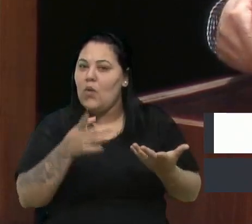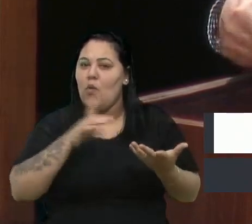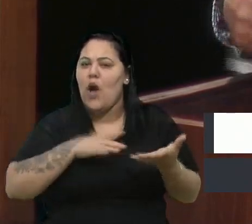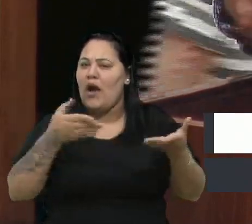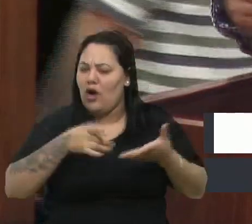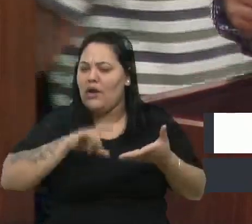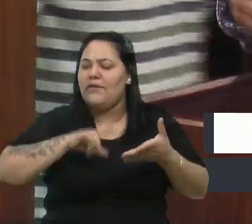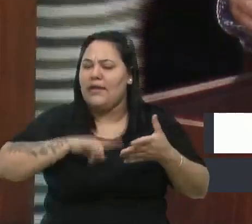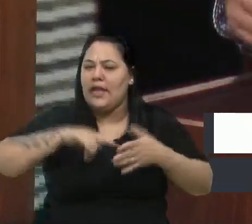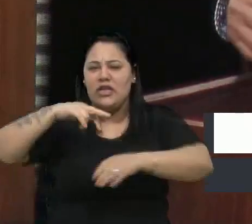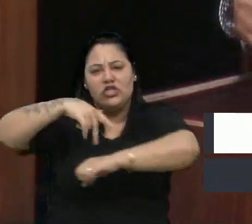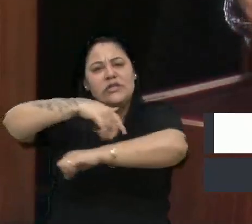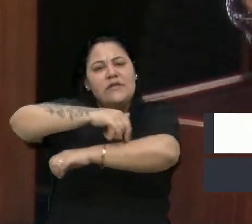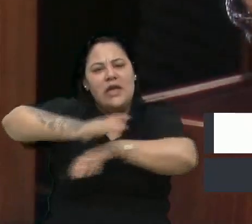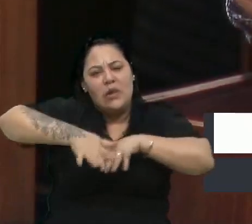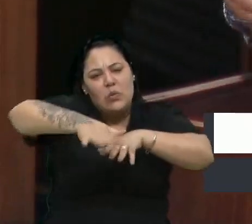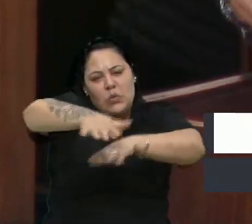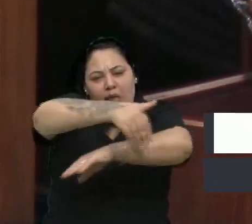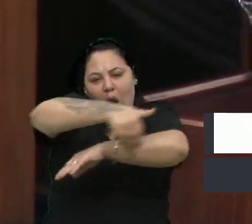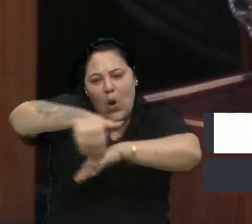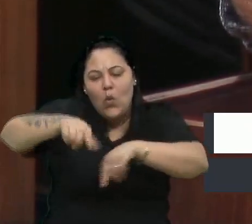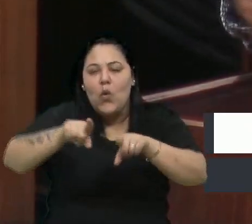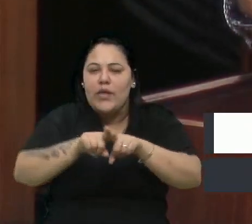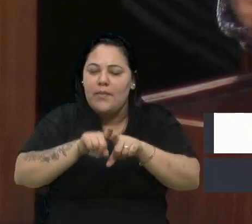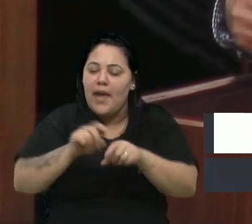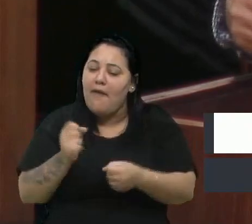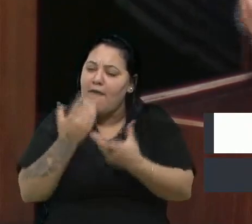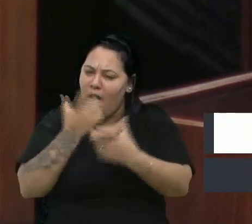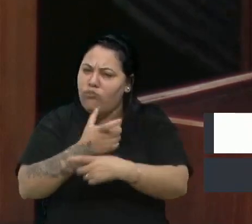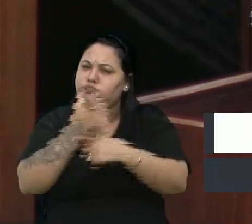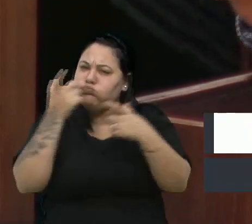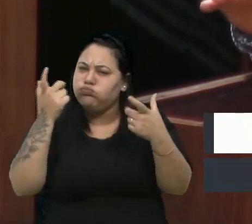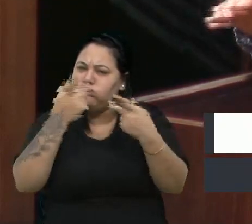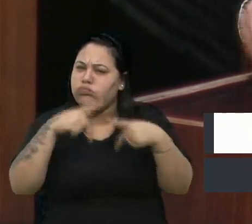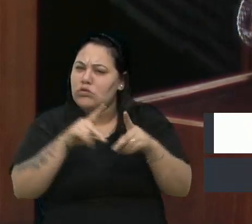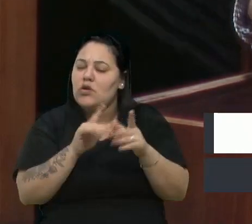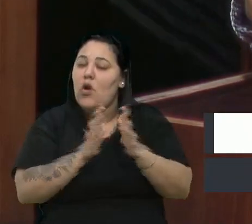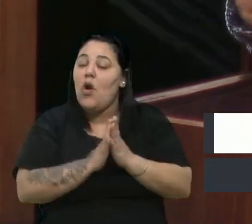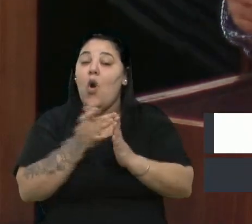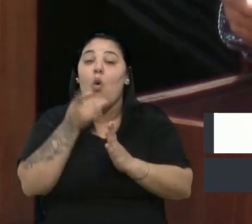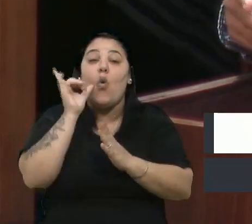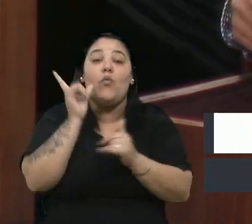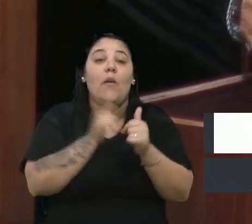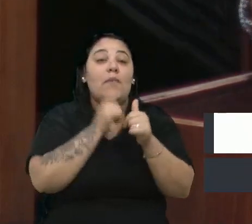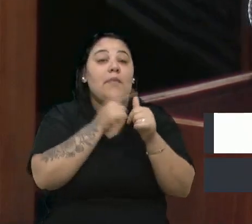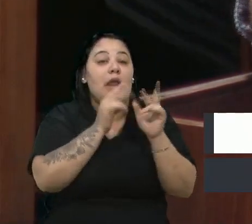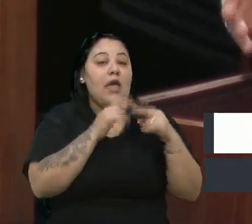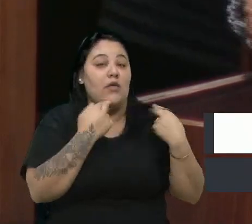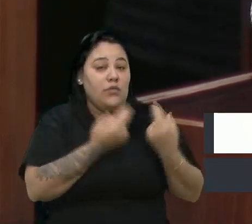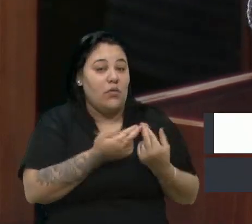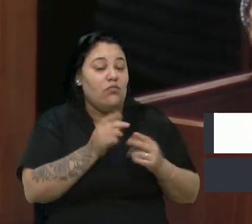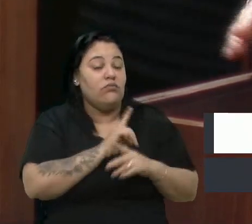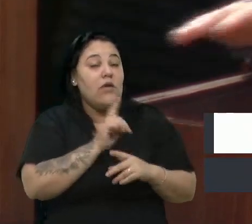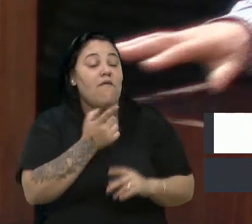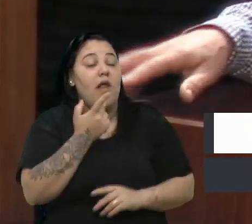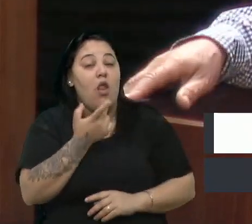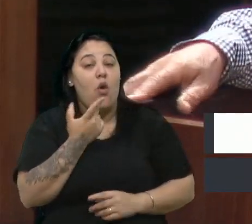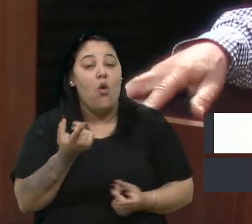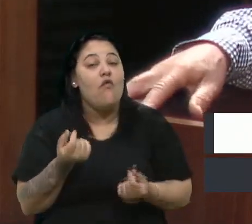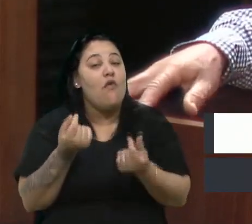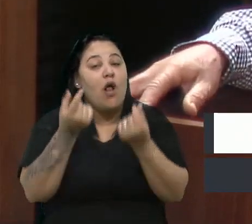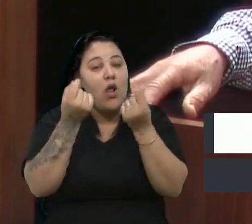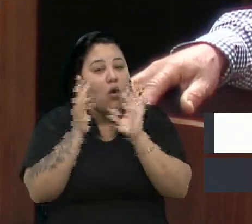desfiles. Enfim, ontem foi uma primeira reunião, não foi falado em valores nem nada. Na metade